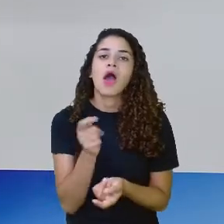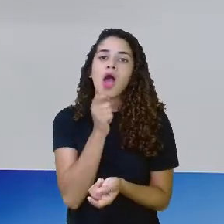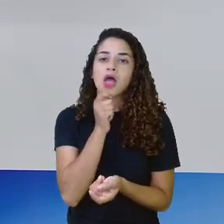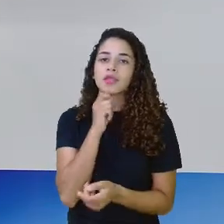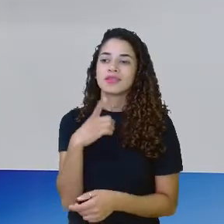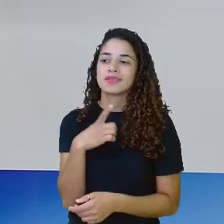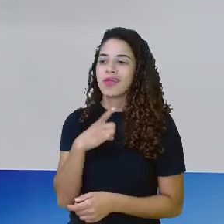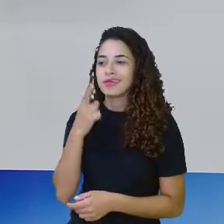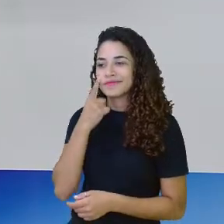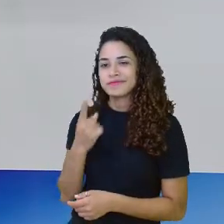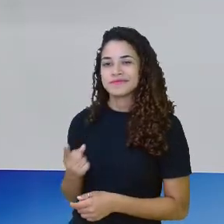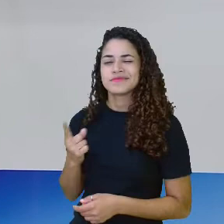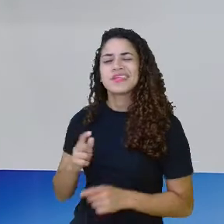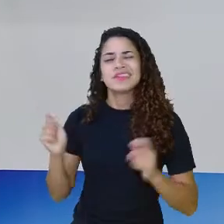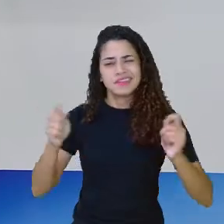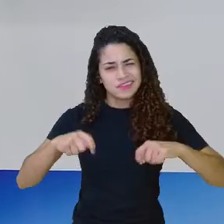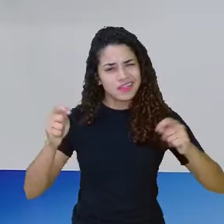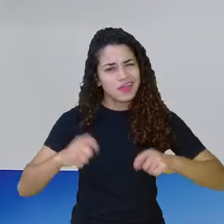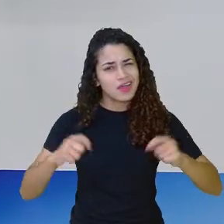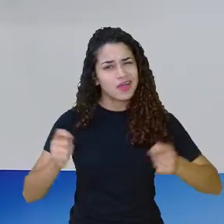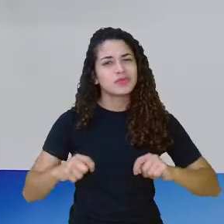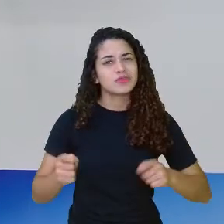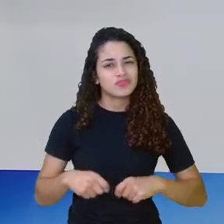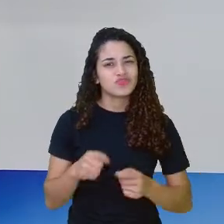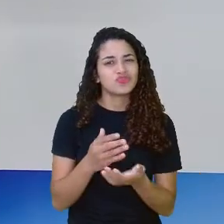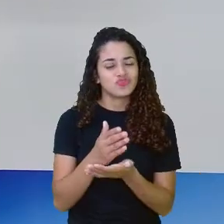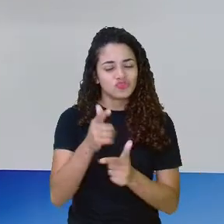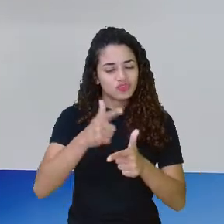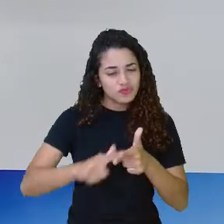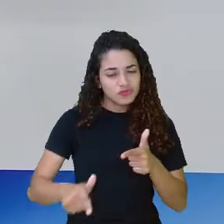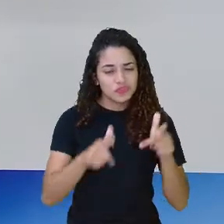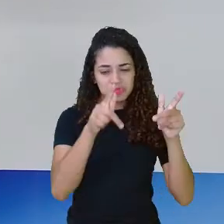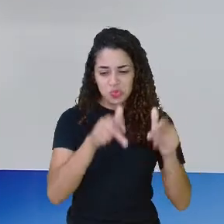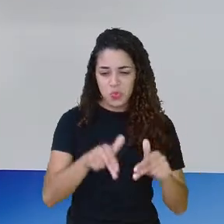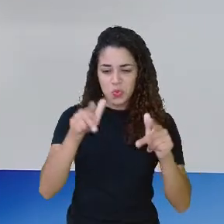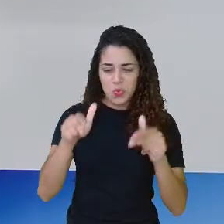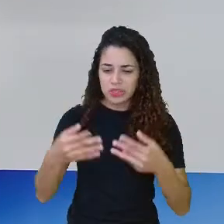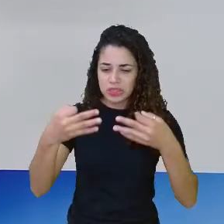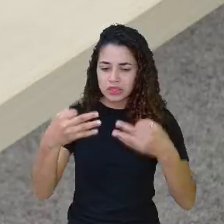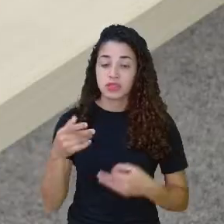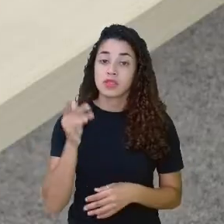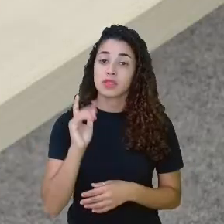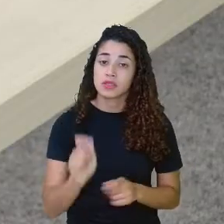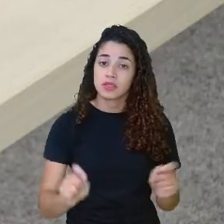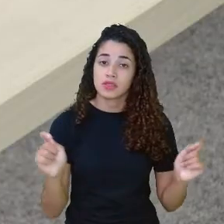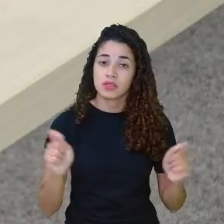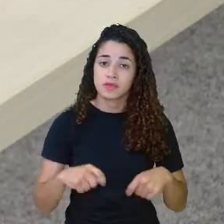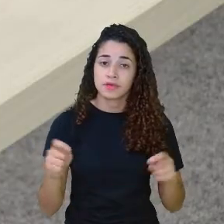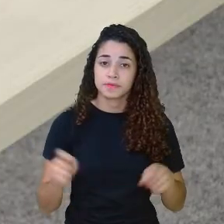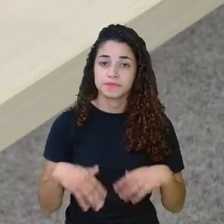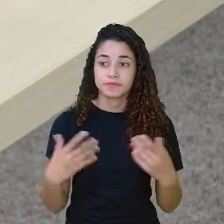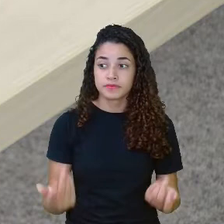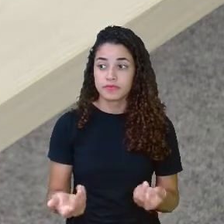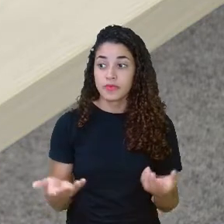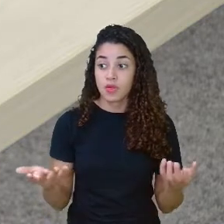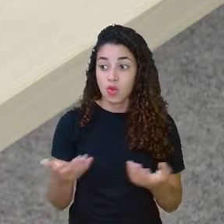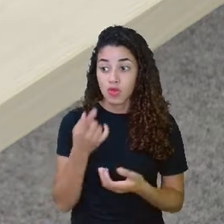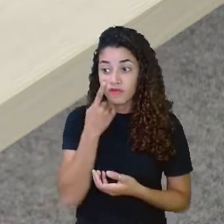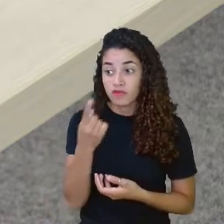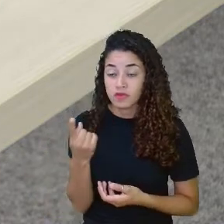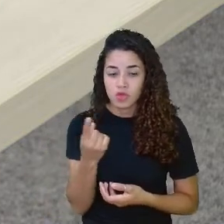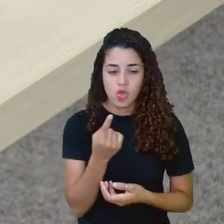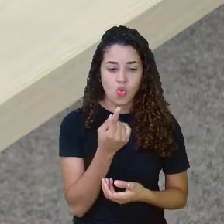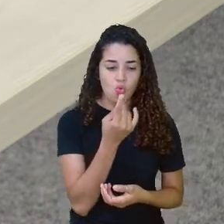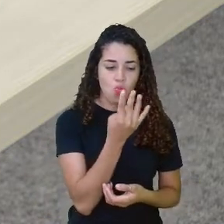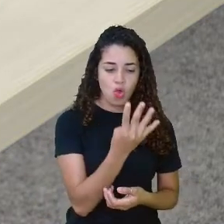e dá para eu dividir ainda de forma igual, não é? Então, olha só, eu vou botar mais um, então ficou